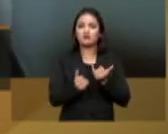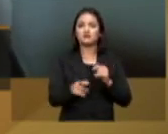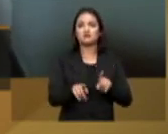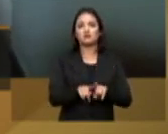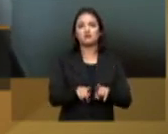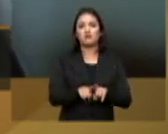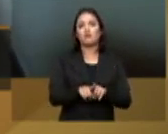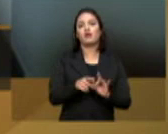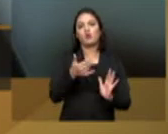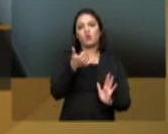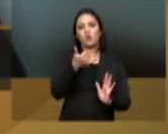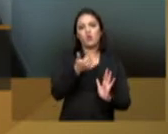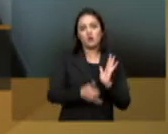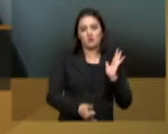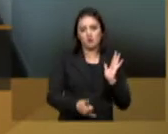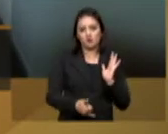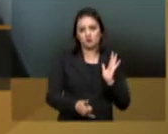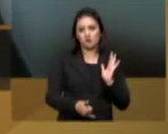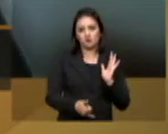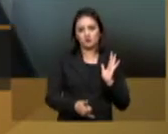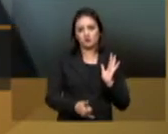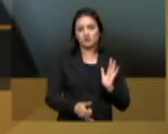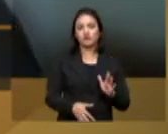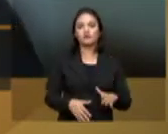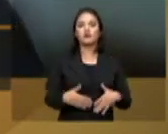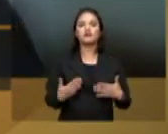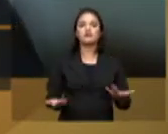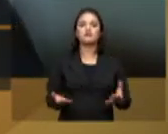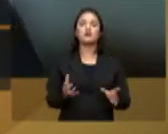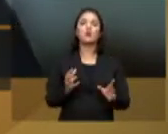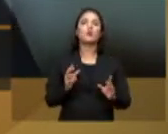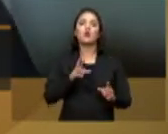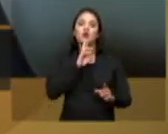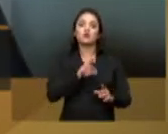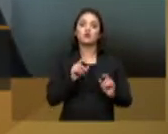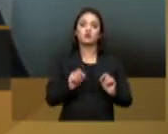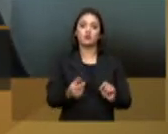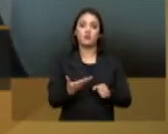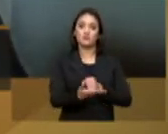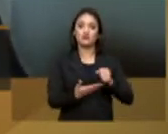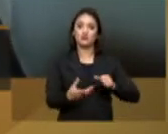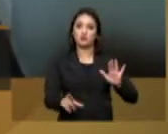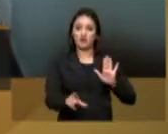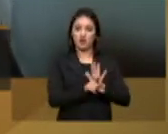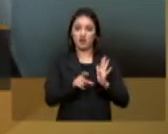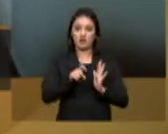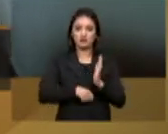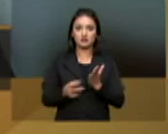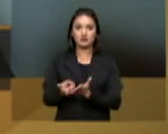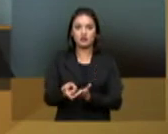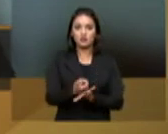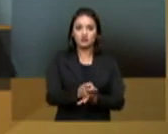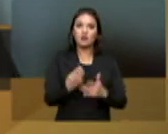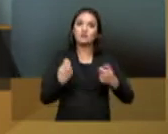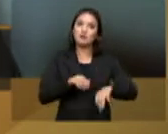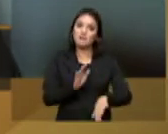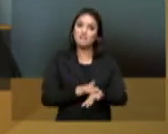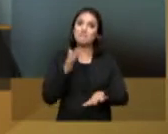de imposto. Disso resulta que o princípio da legalidade tributária será mais